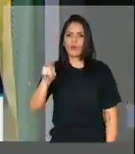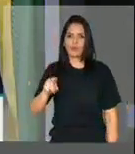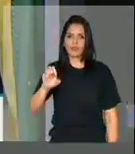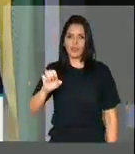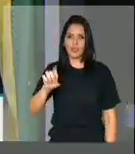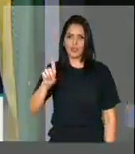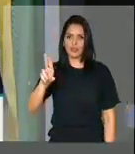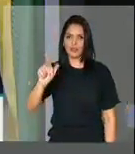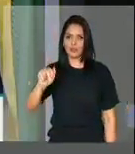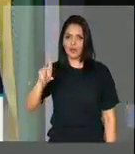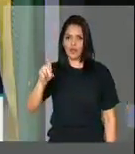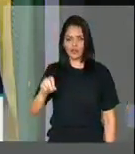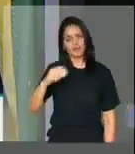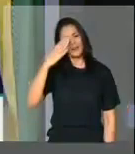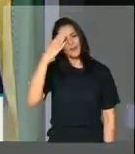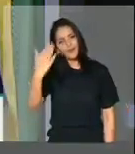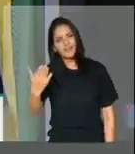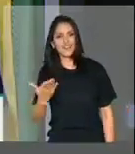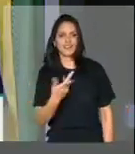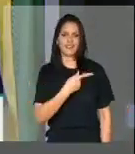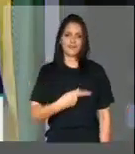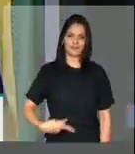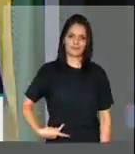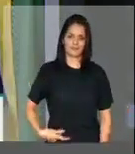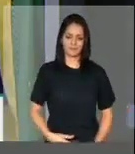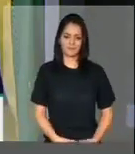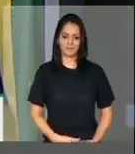Luiz Eduardo Magalhães. Muito obrigado, presidente. Você quer falar?